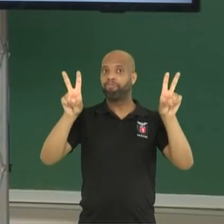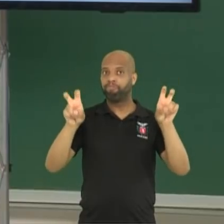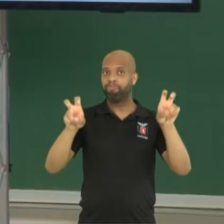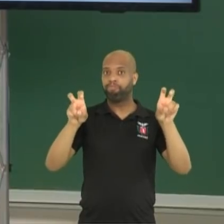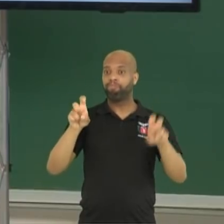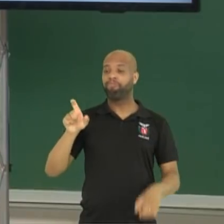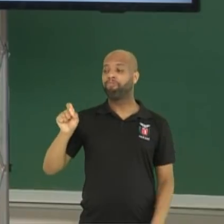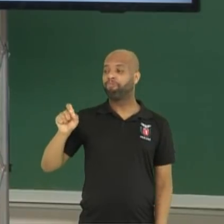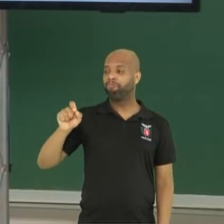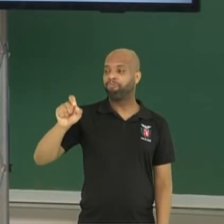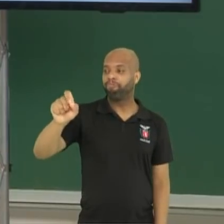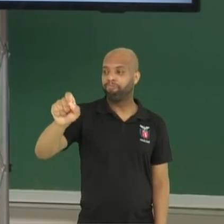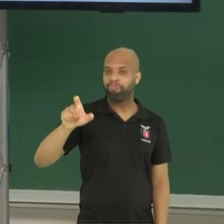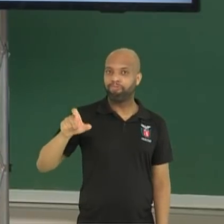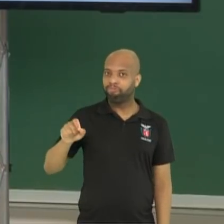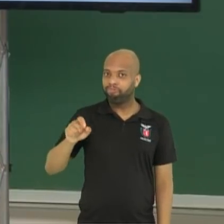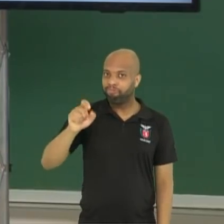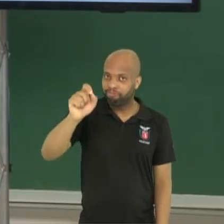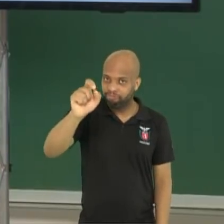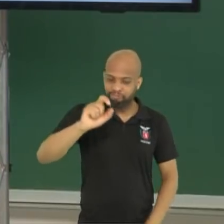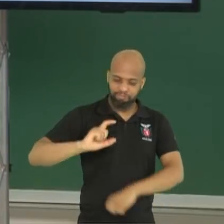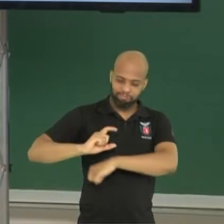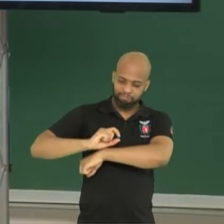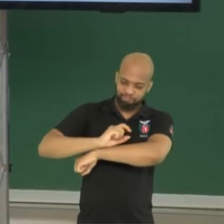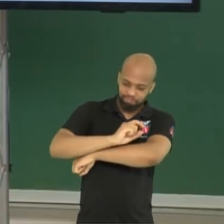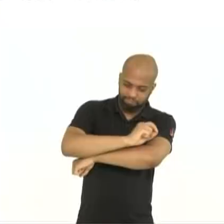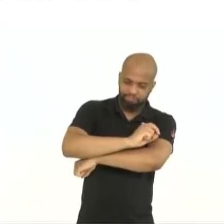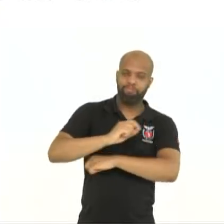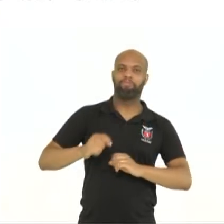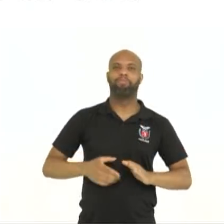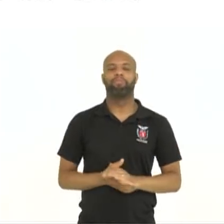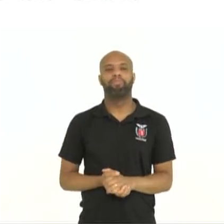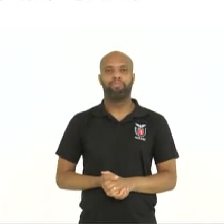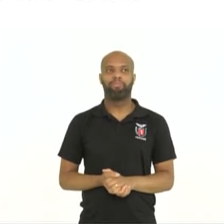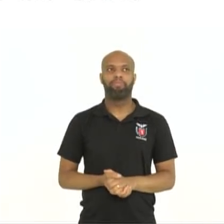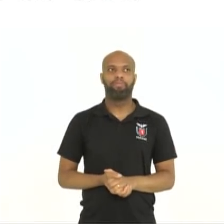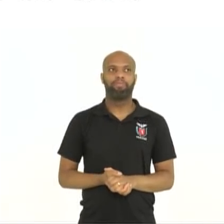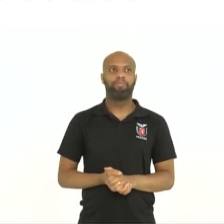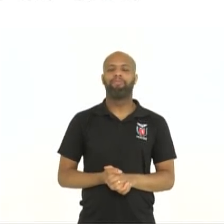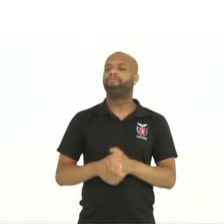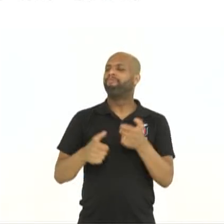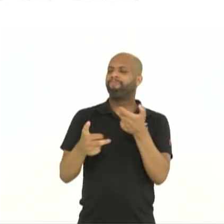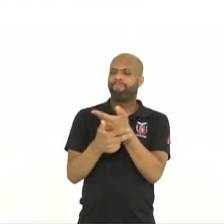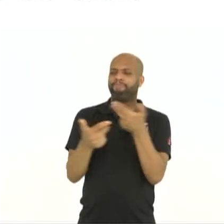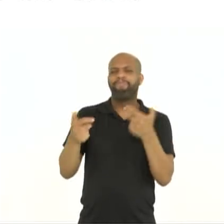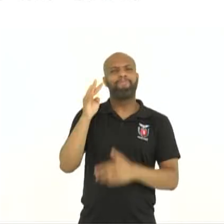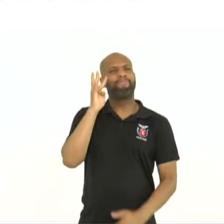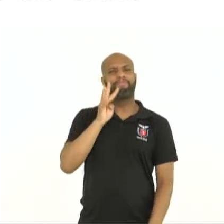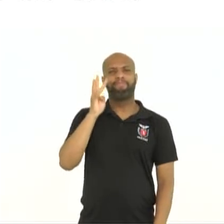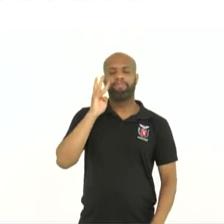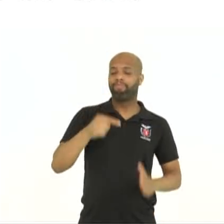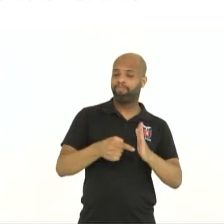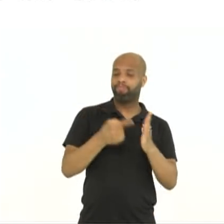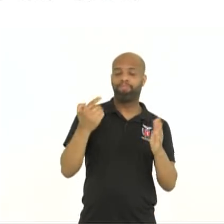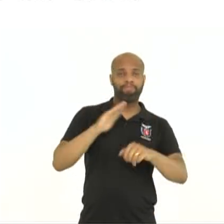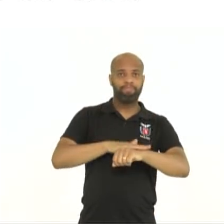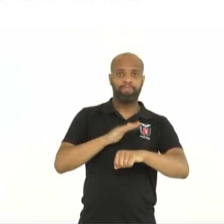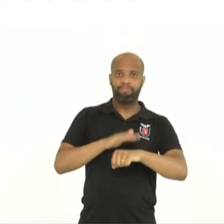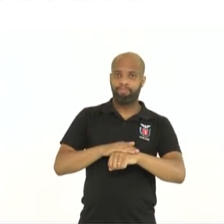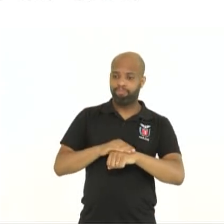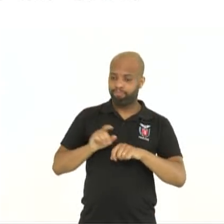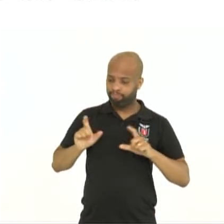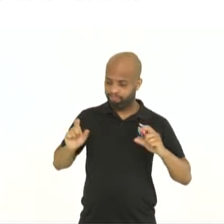nosso conto é As Formigas. Acompanhem comigo. Foi a coisa mais bacana a primeira vez que as